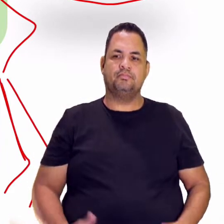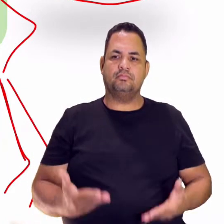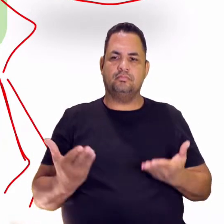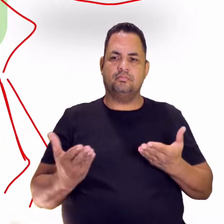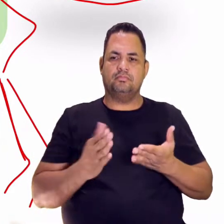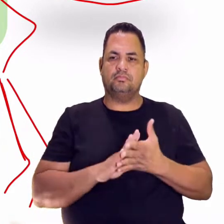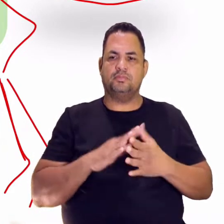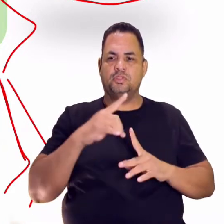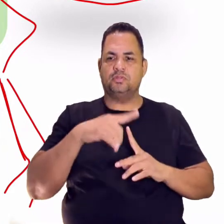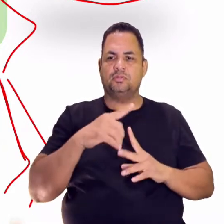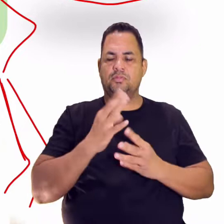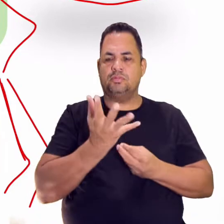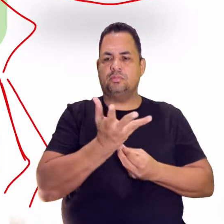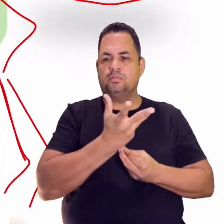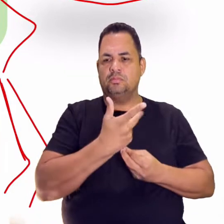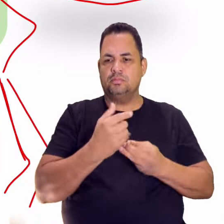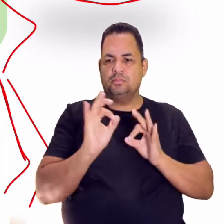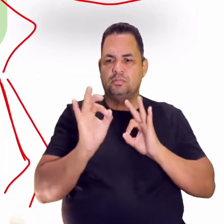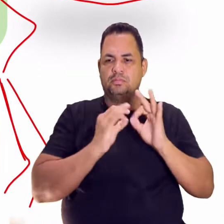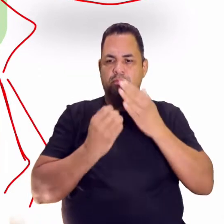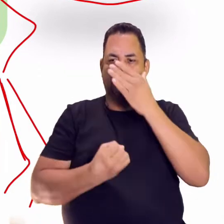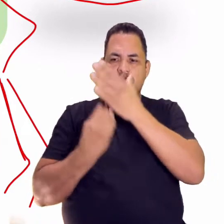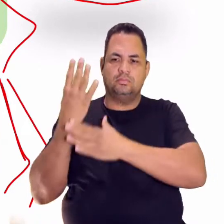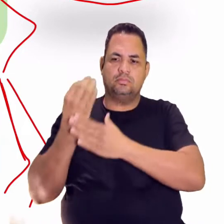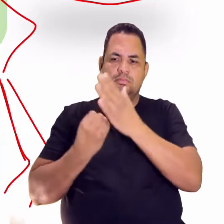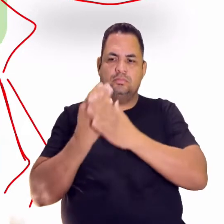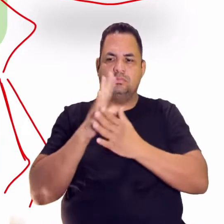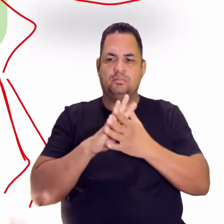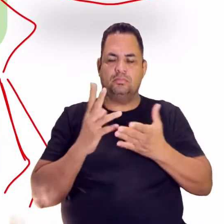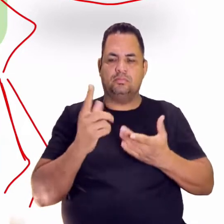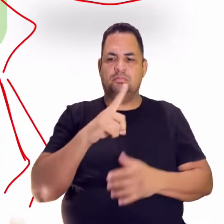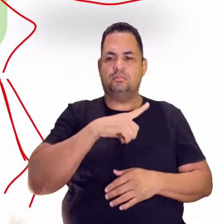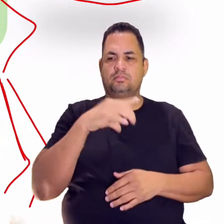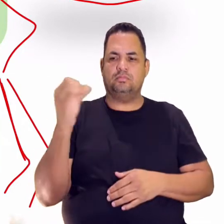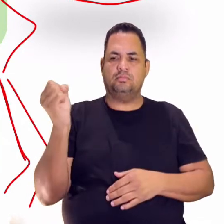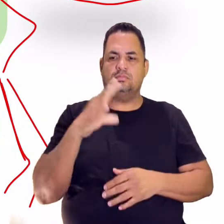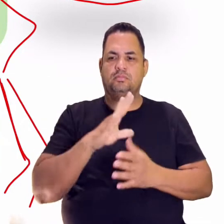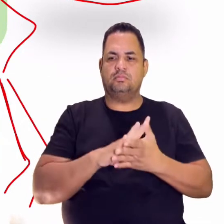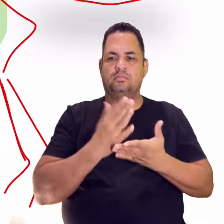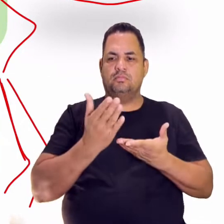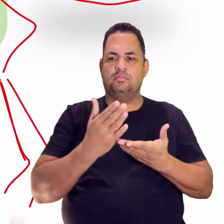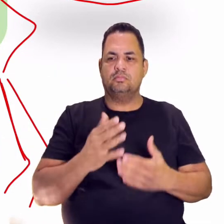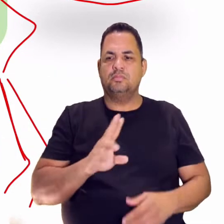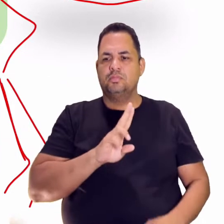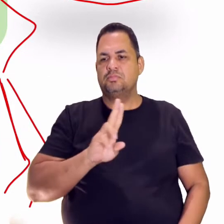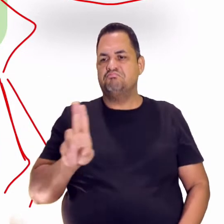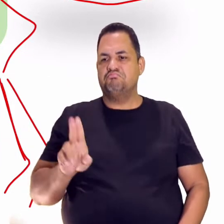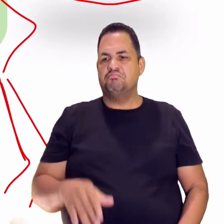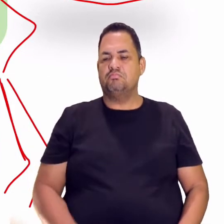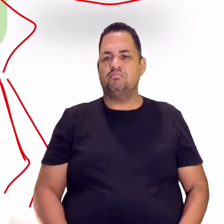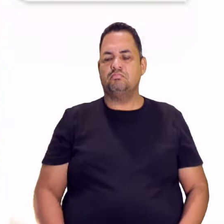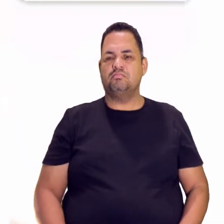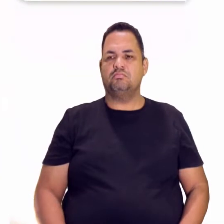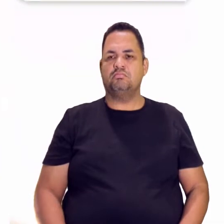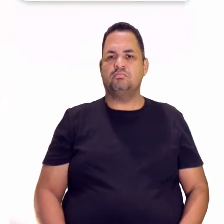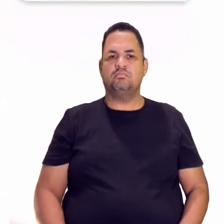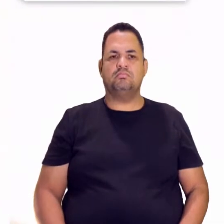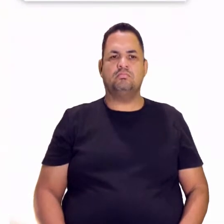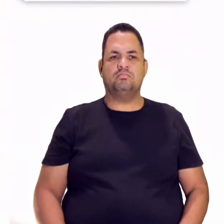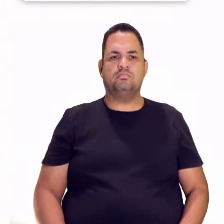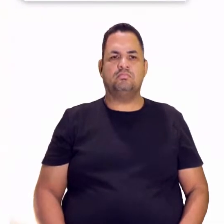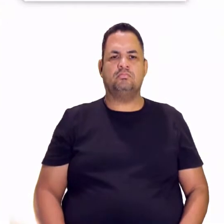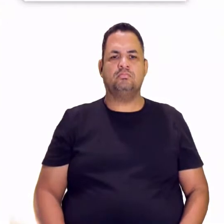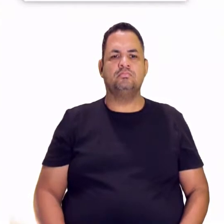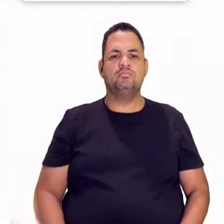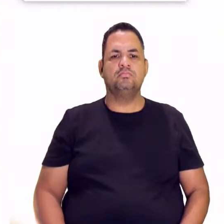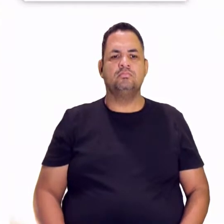modalidade artística que vão surgindo e vão forçando a novas denominações. E